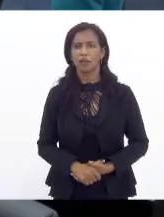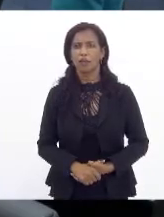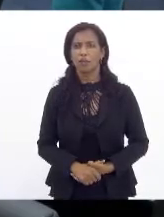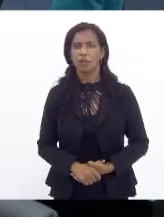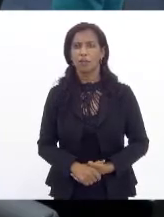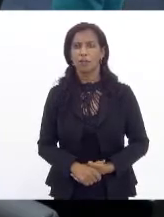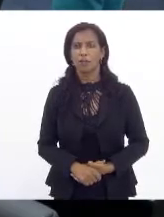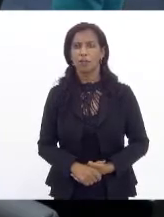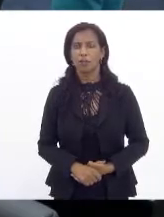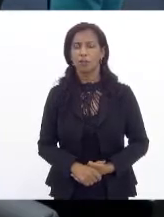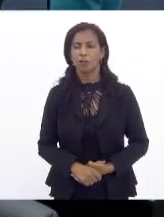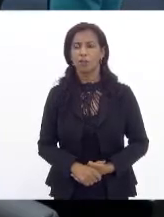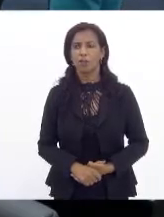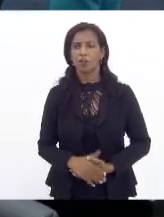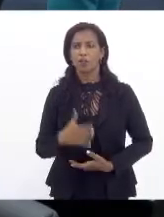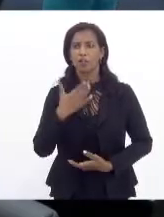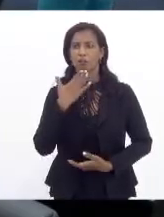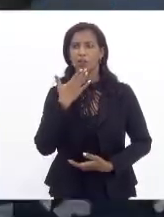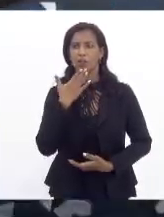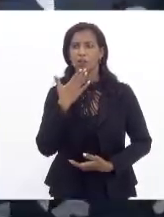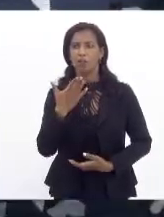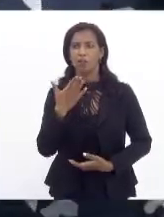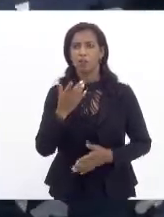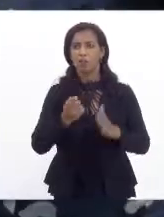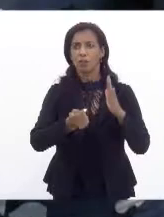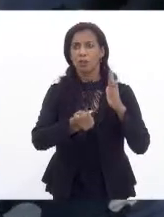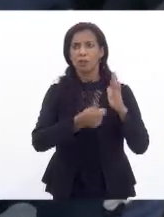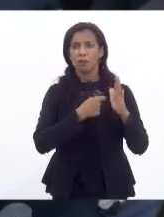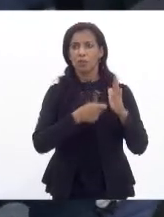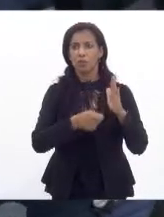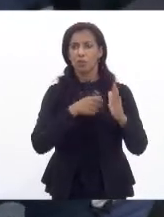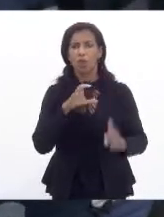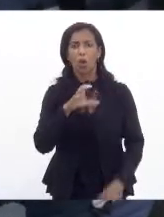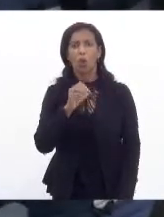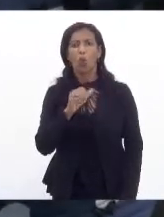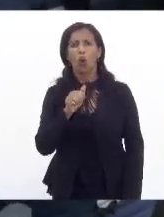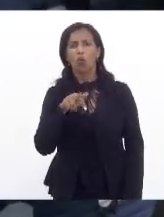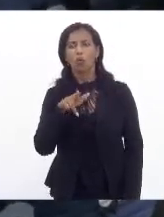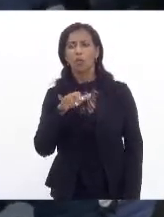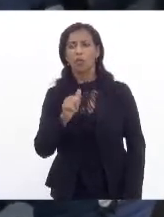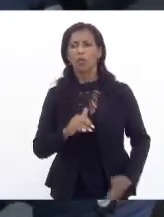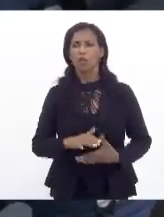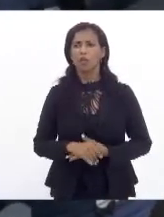Questão de ordem, deputada. É pedir a coautoria do projeto